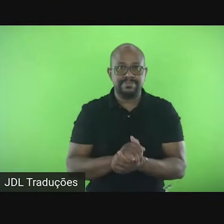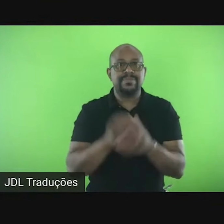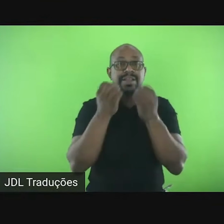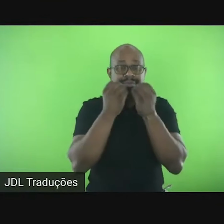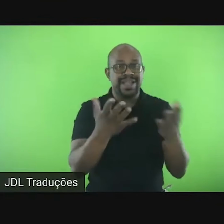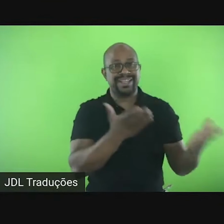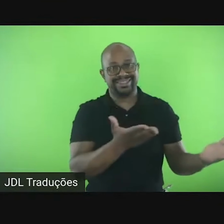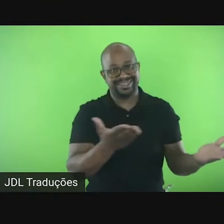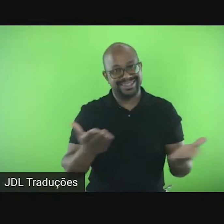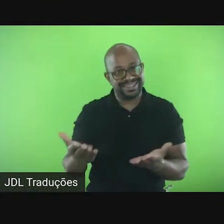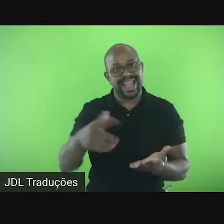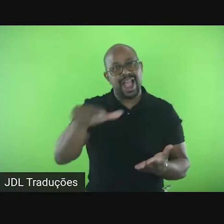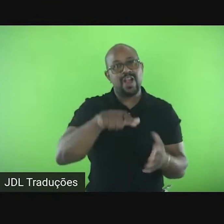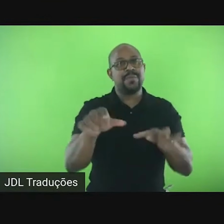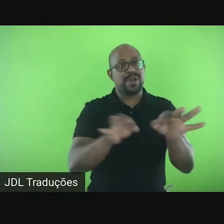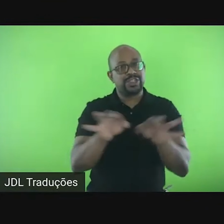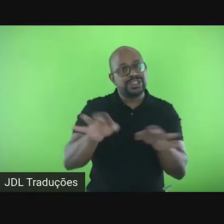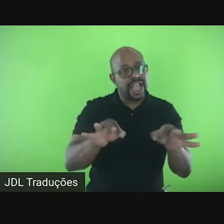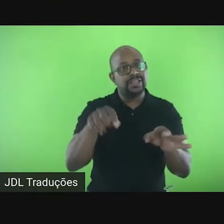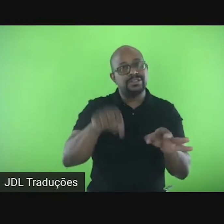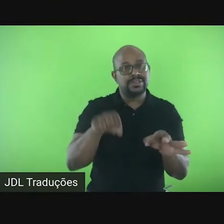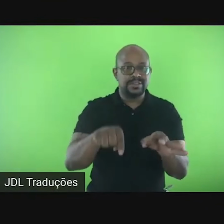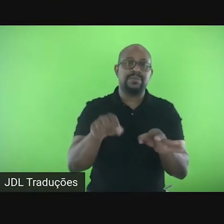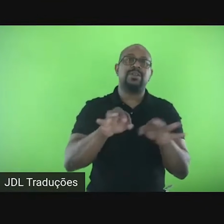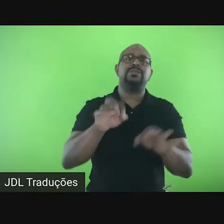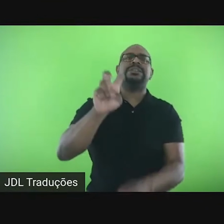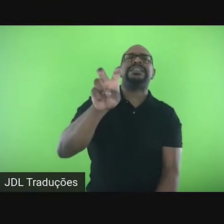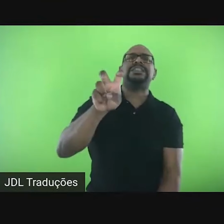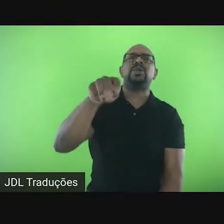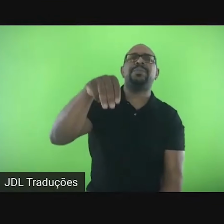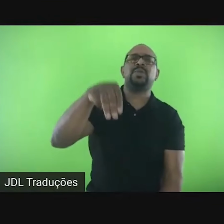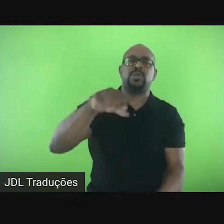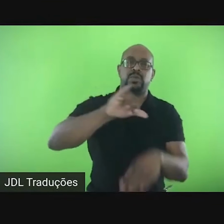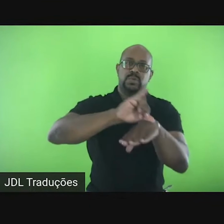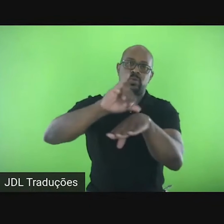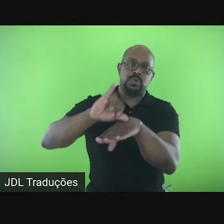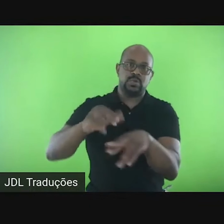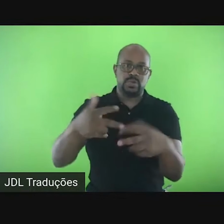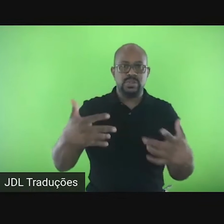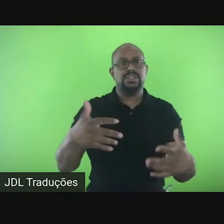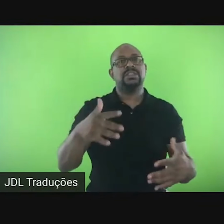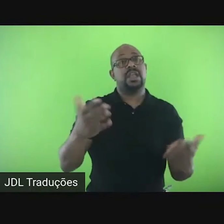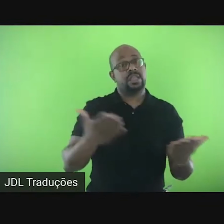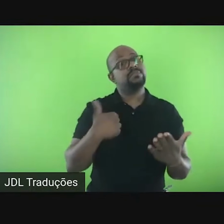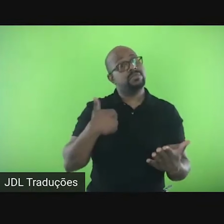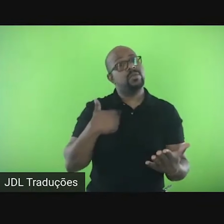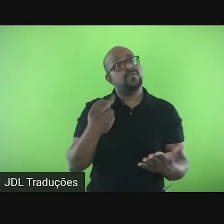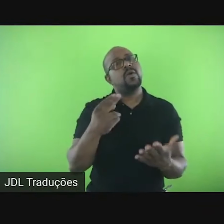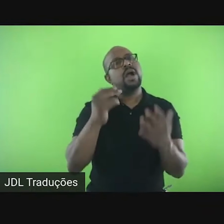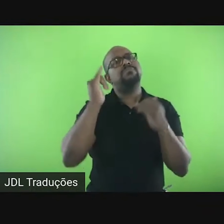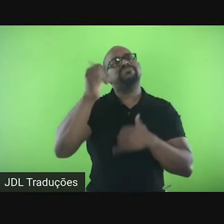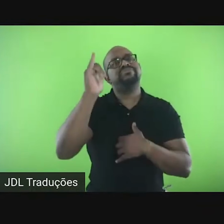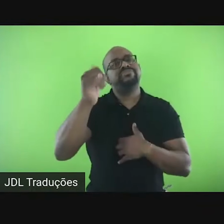bem-vindos a mais um projeto, a mais uma edição do projeto 5 Minutos com a Coleção. Atividade em que eu vou compartilhar um